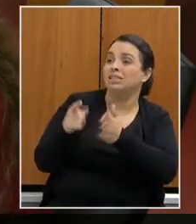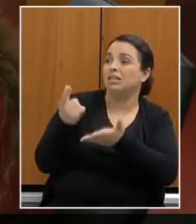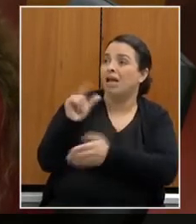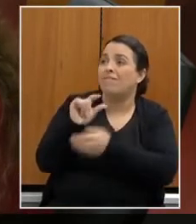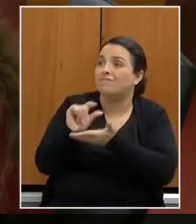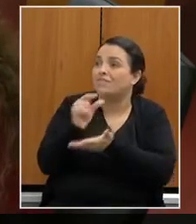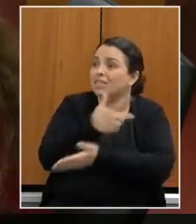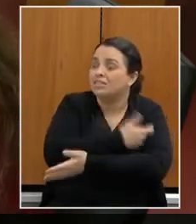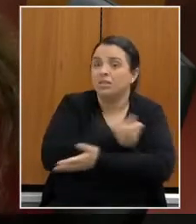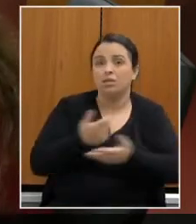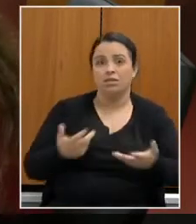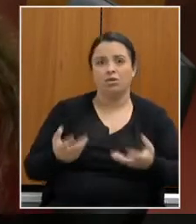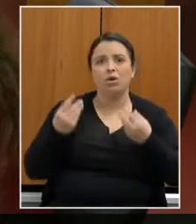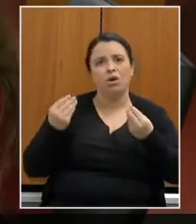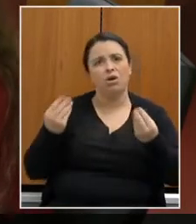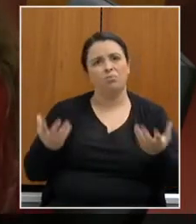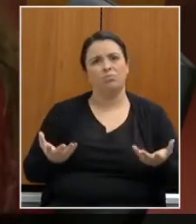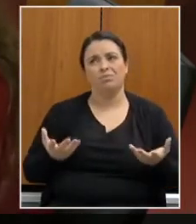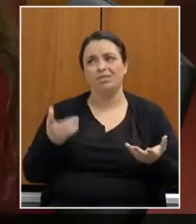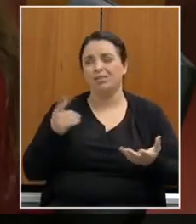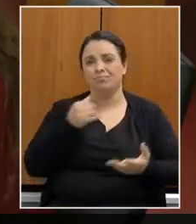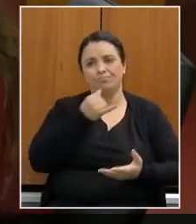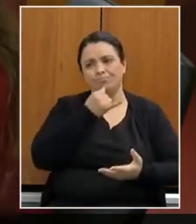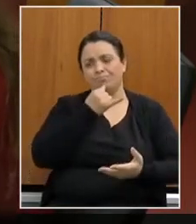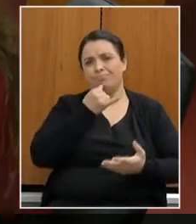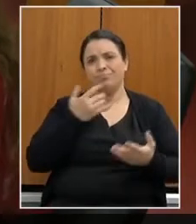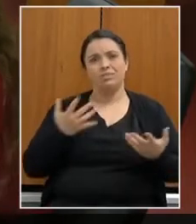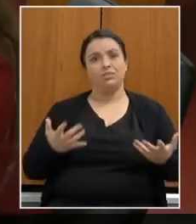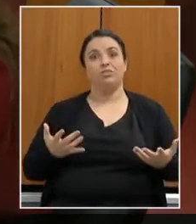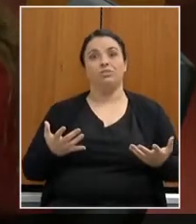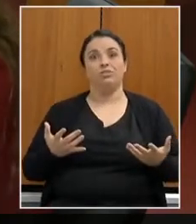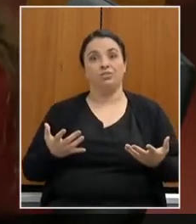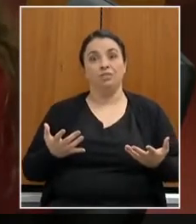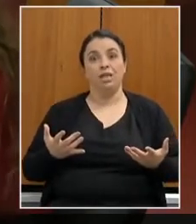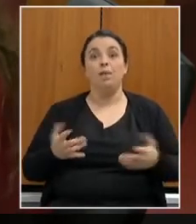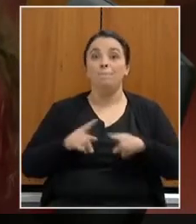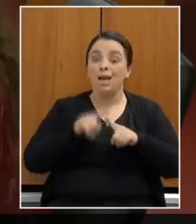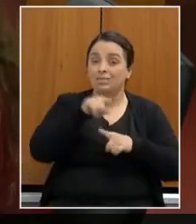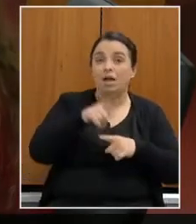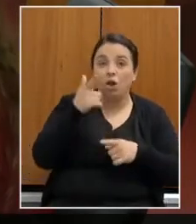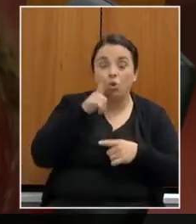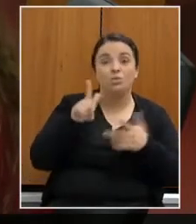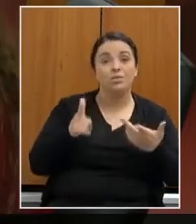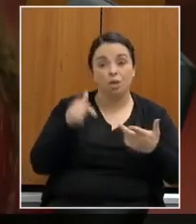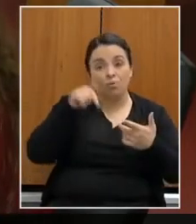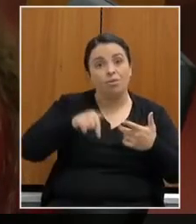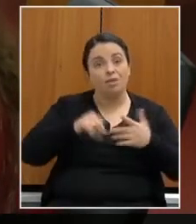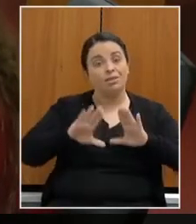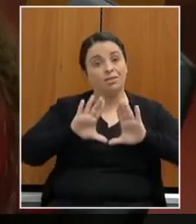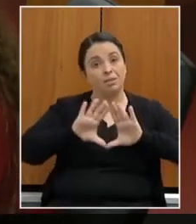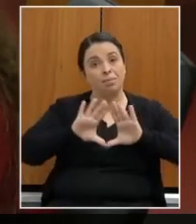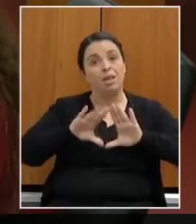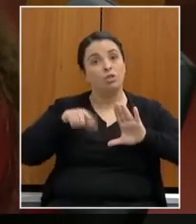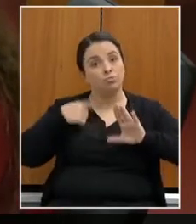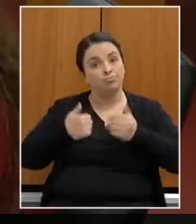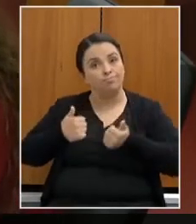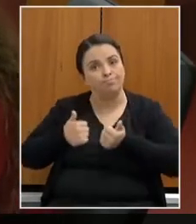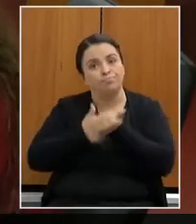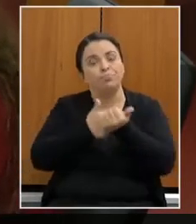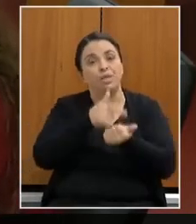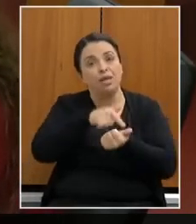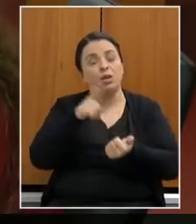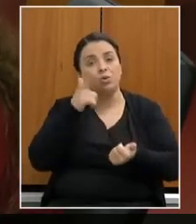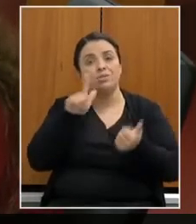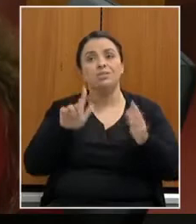nós tenhamos uma vacina mineira e ela foi buscando e teve aqui na assembleia legislativa todo o apoio necessário